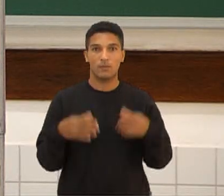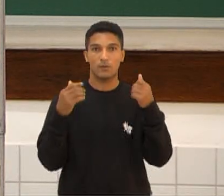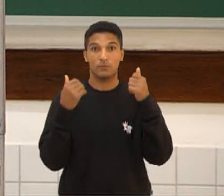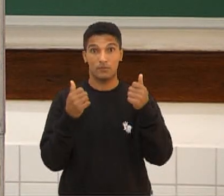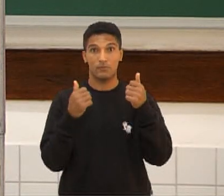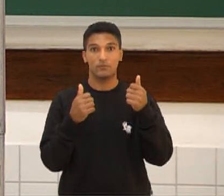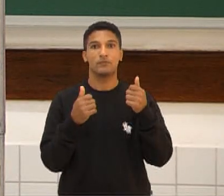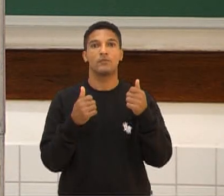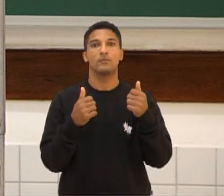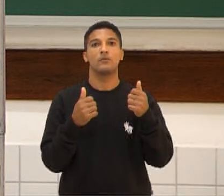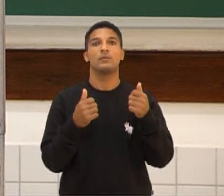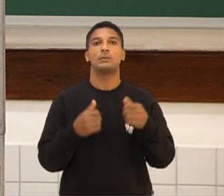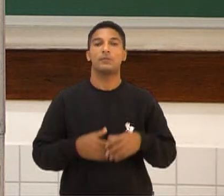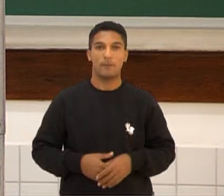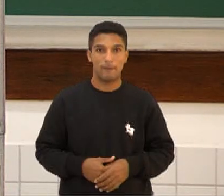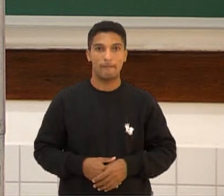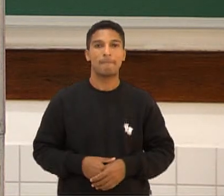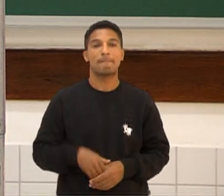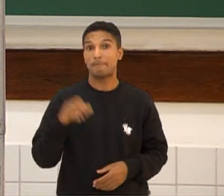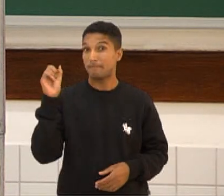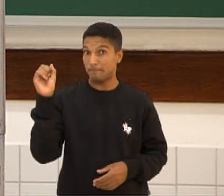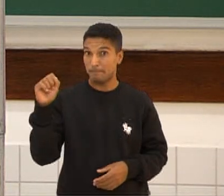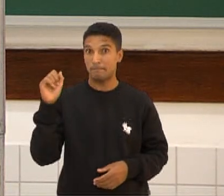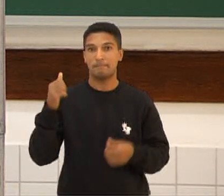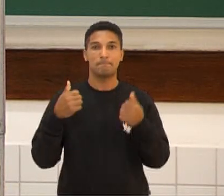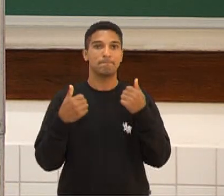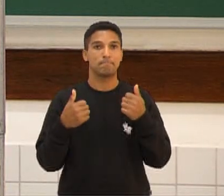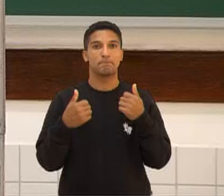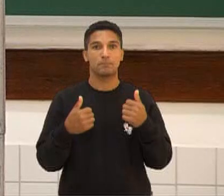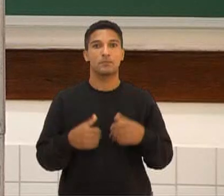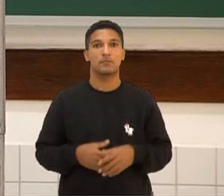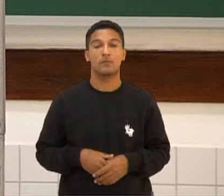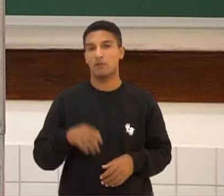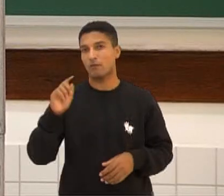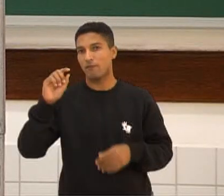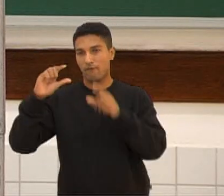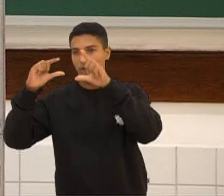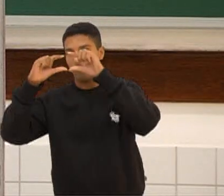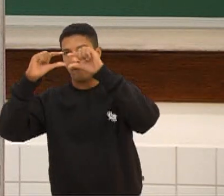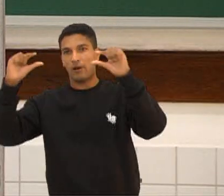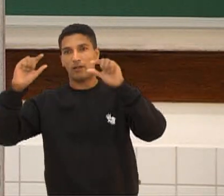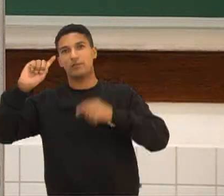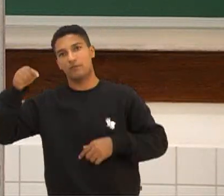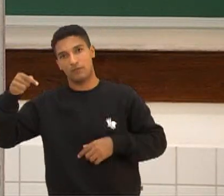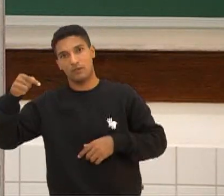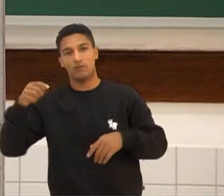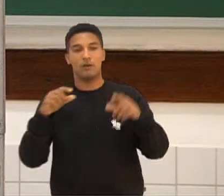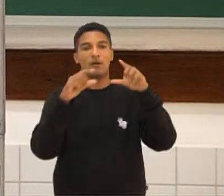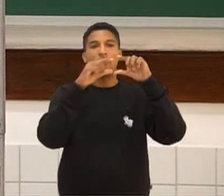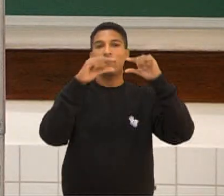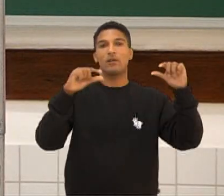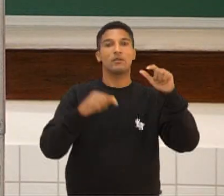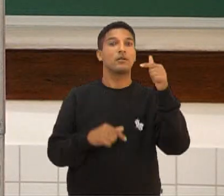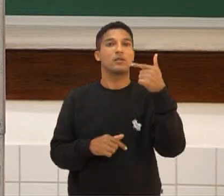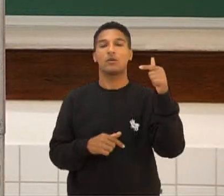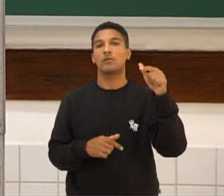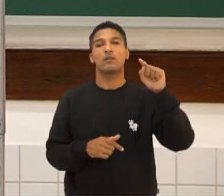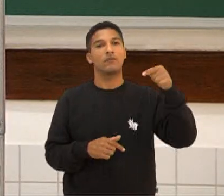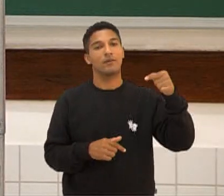tranquilinhos? Tenho certeza que sim, né? Porque com vírgula e sem vírgula não tem como errar. Mas é necessário também